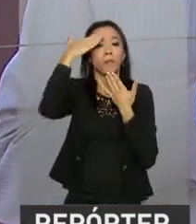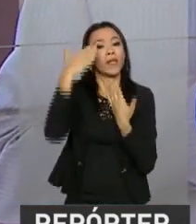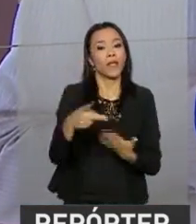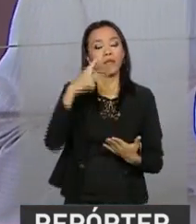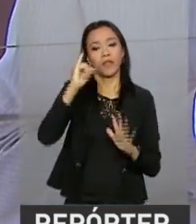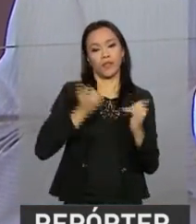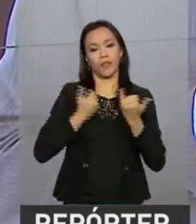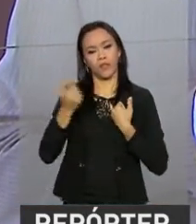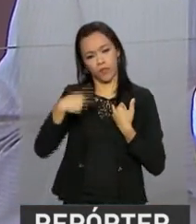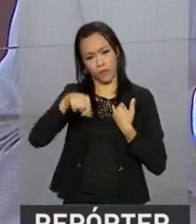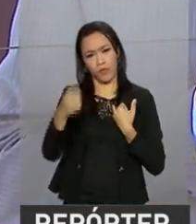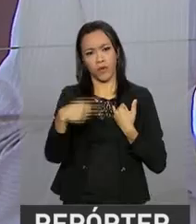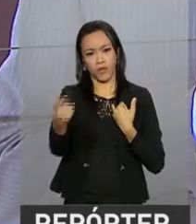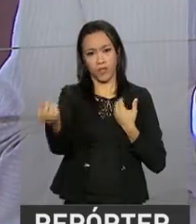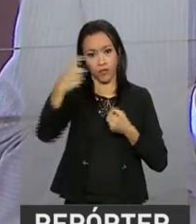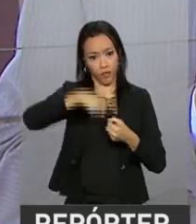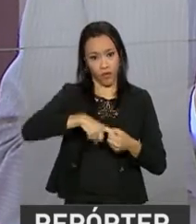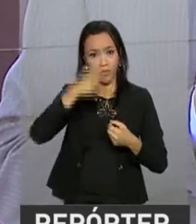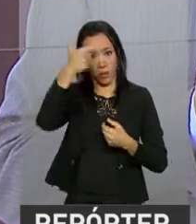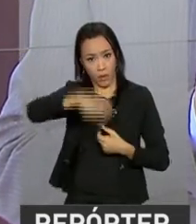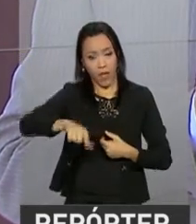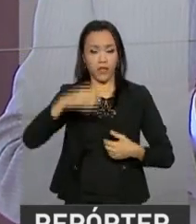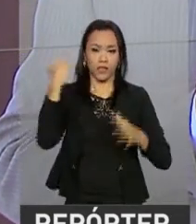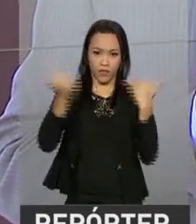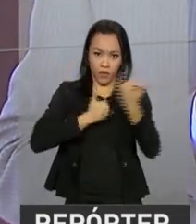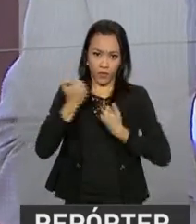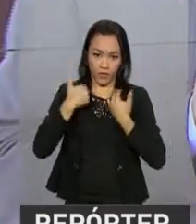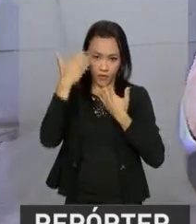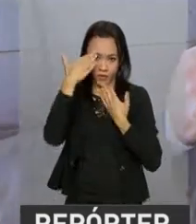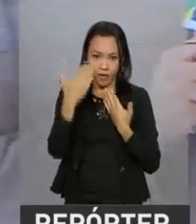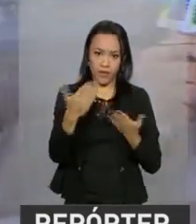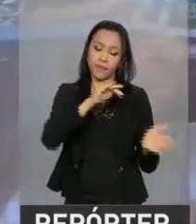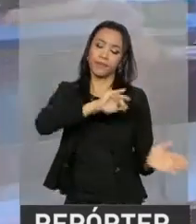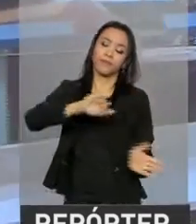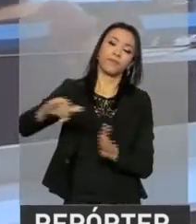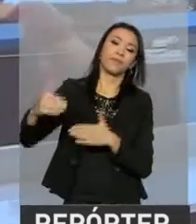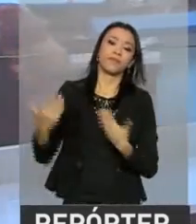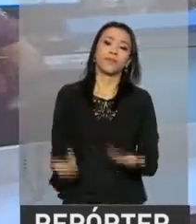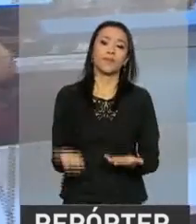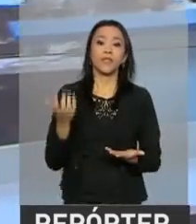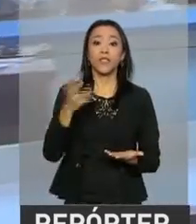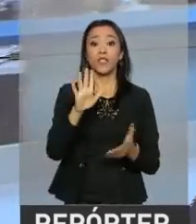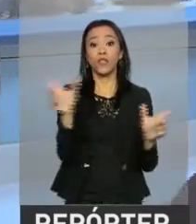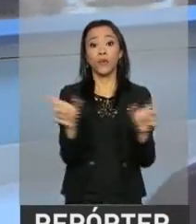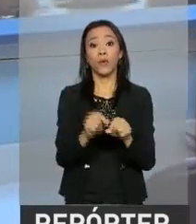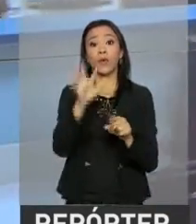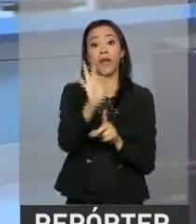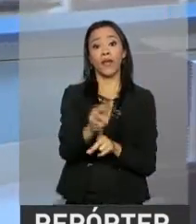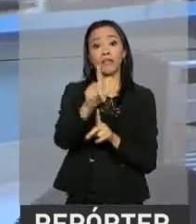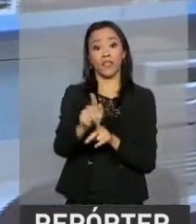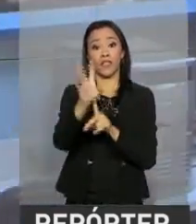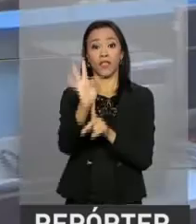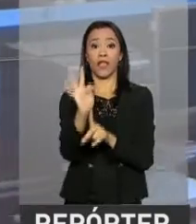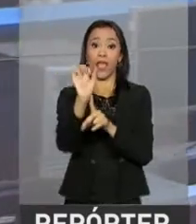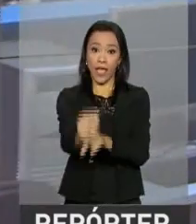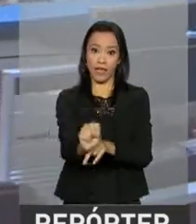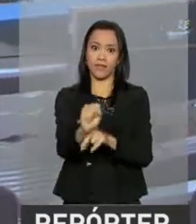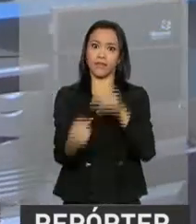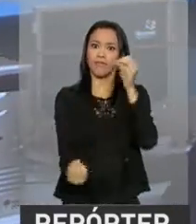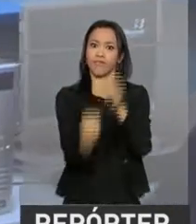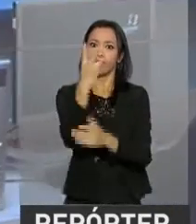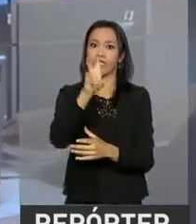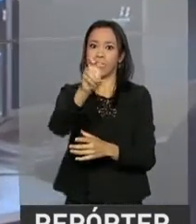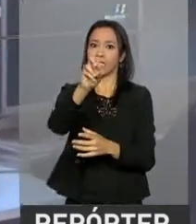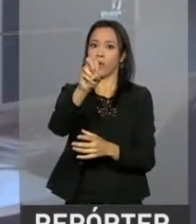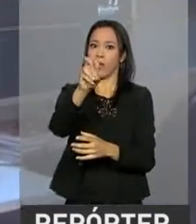daqui a pouco a gente volta ao vivo com essa cerimônia ou com você com mais informações muito obrigada e o e o fundo de garantia por tempo de serviço completou